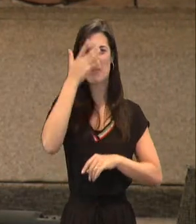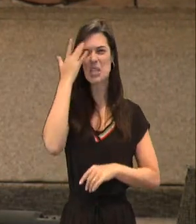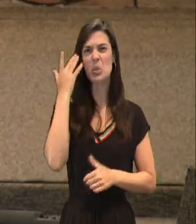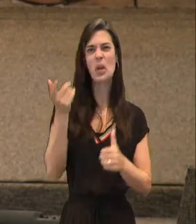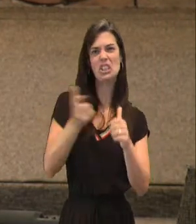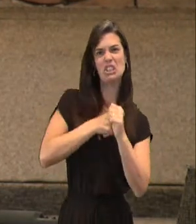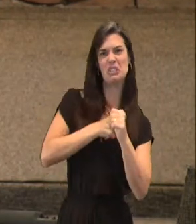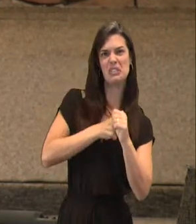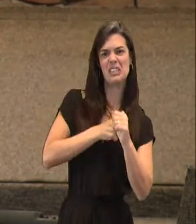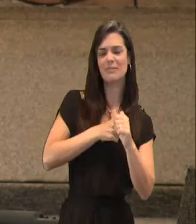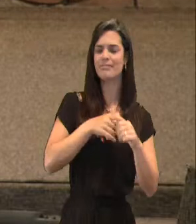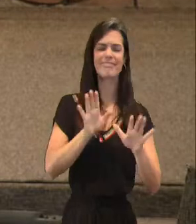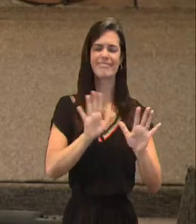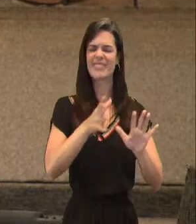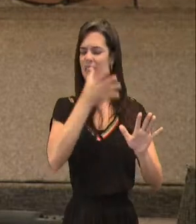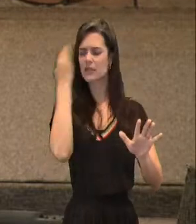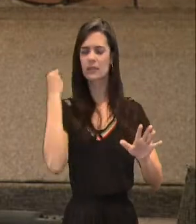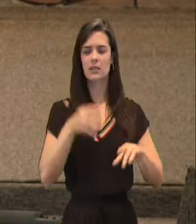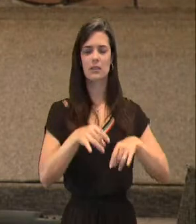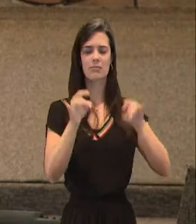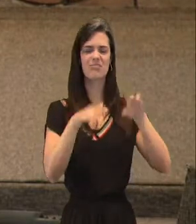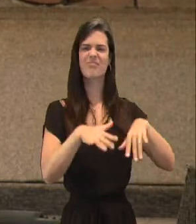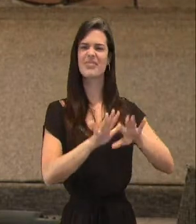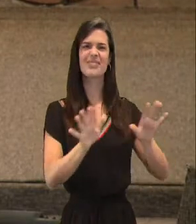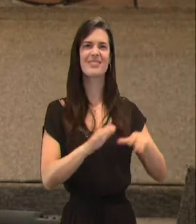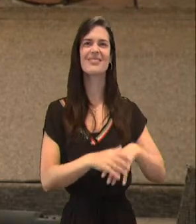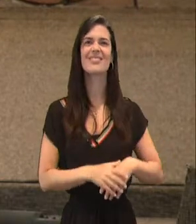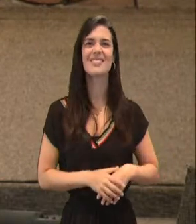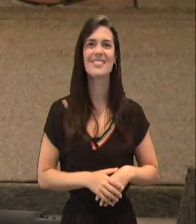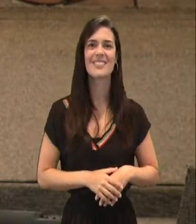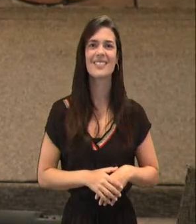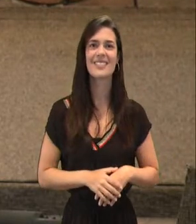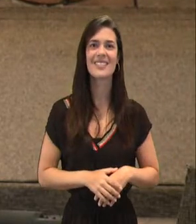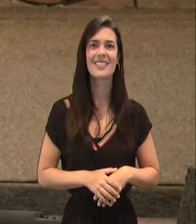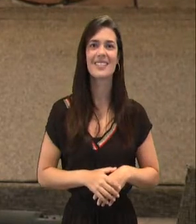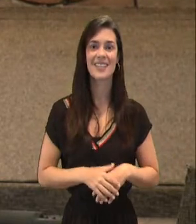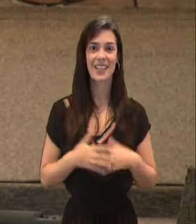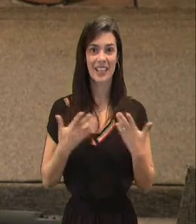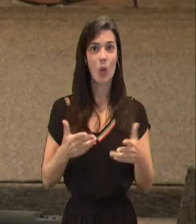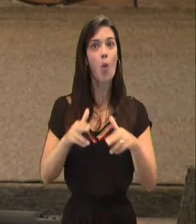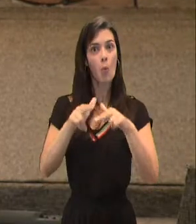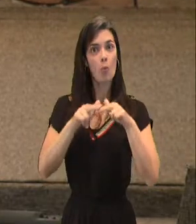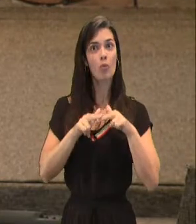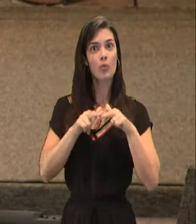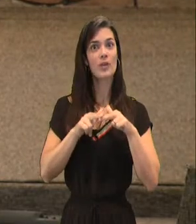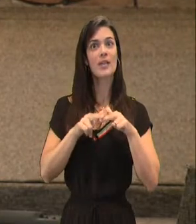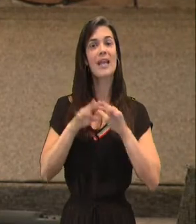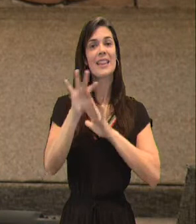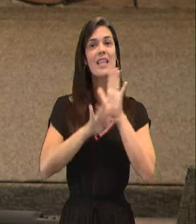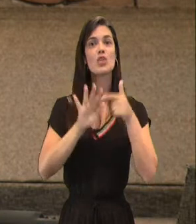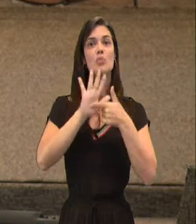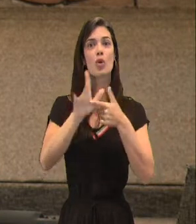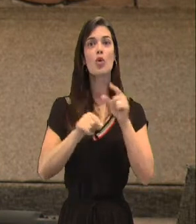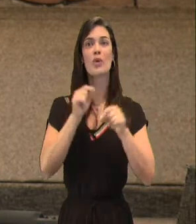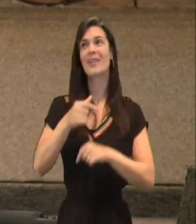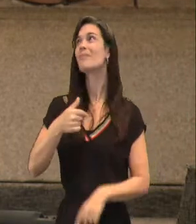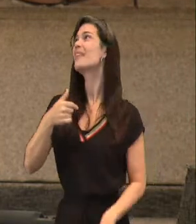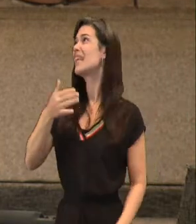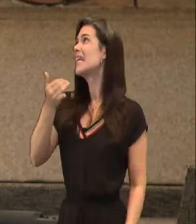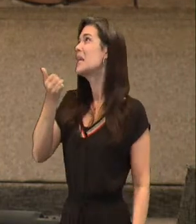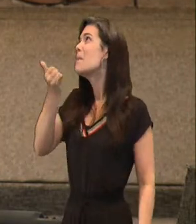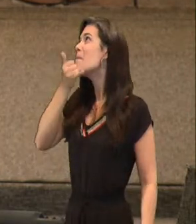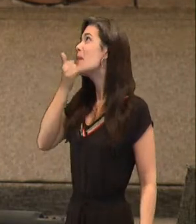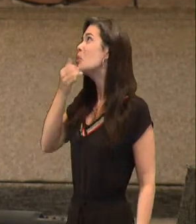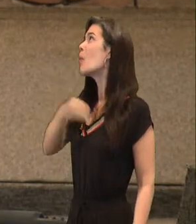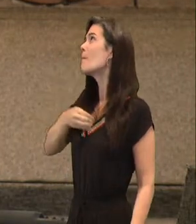isso que nós temos aqui: perdoa as nossas dívidas, assim como temos perdoado os nossos devedores.